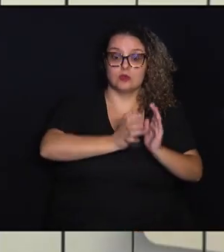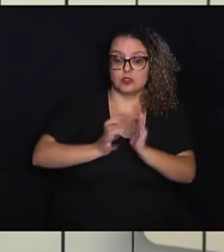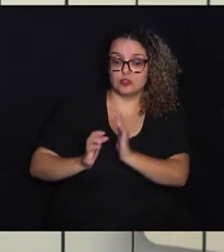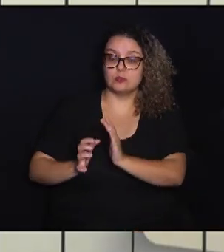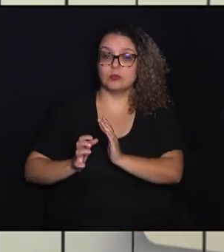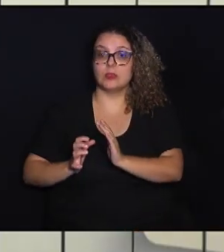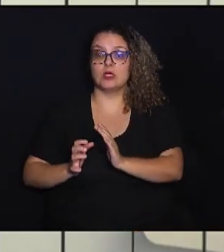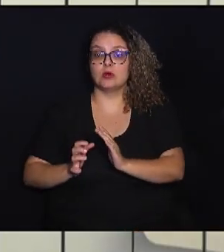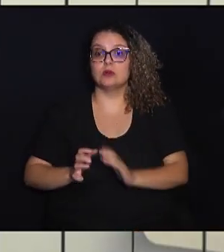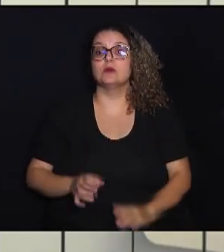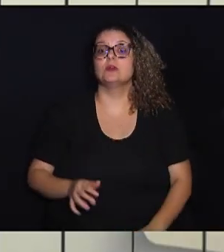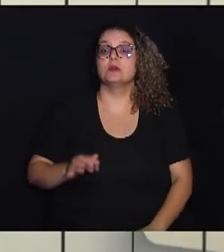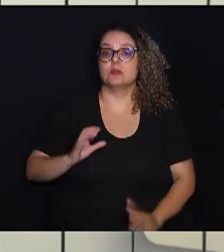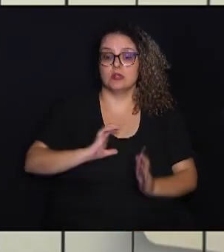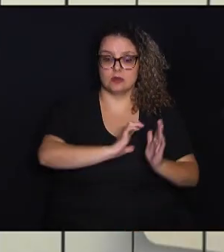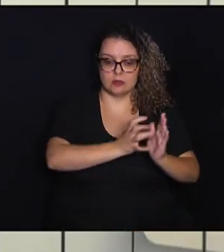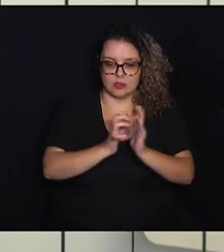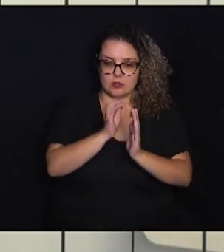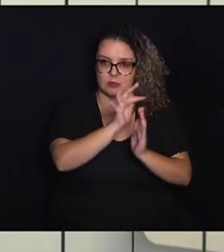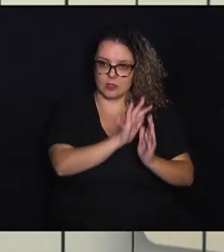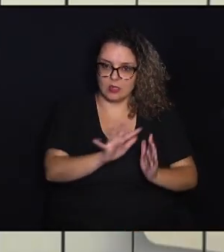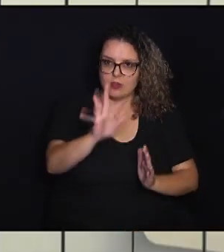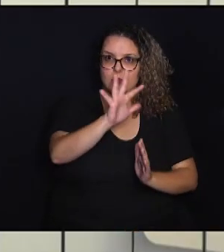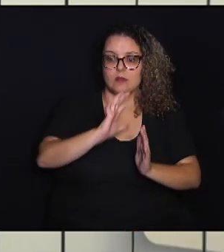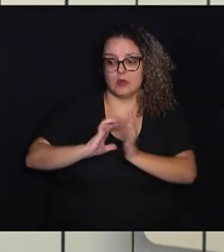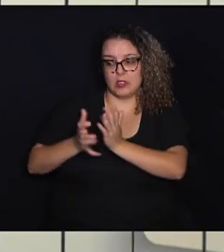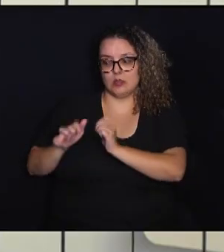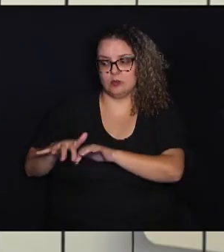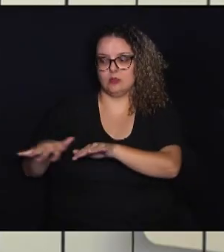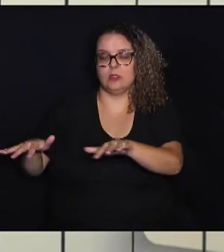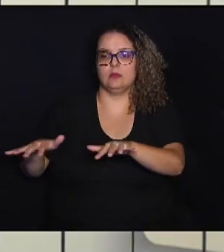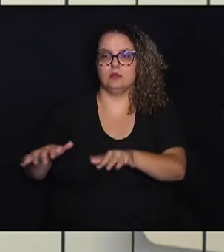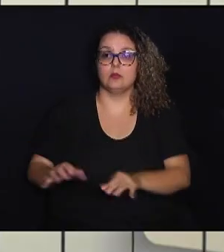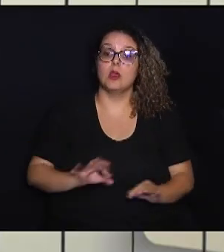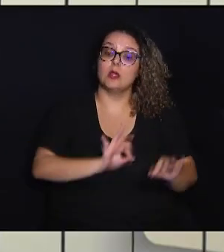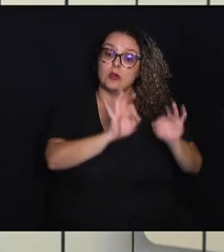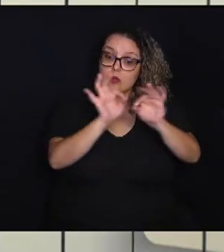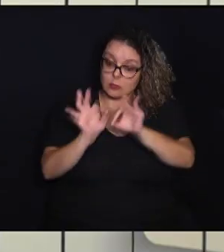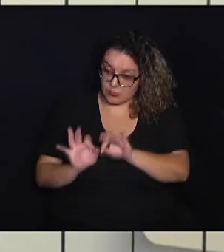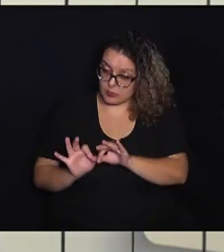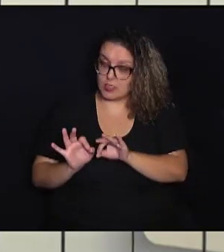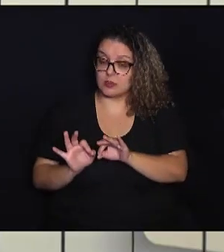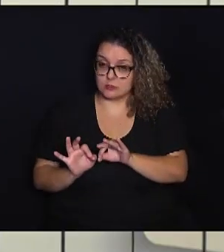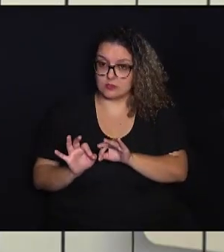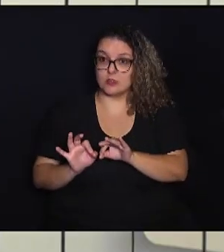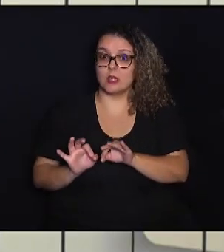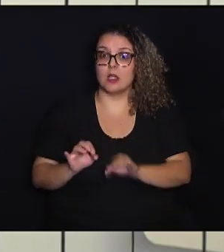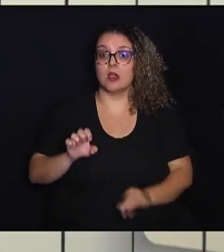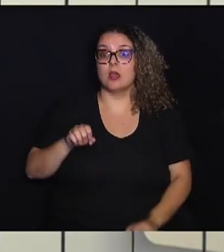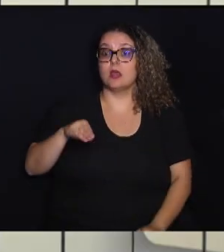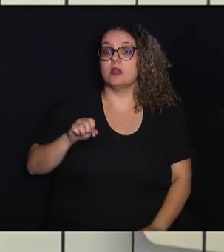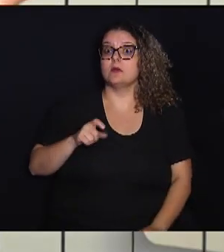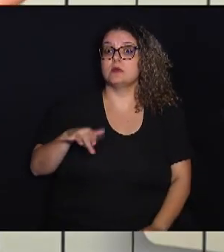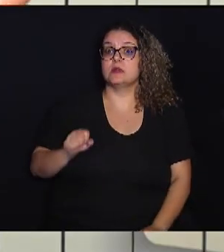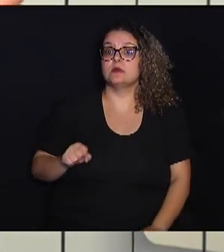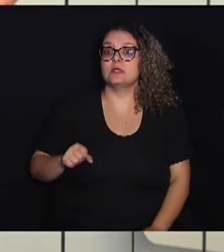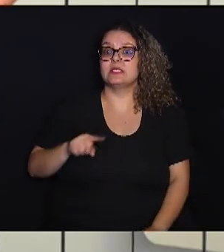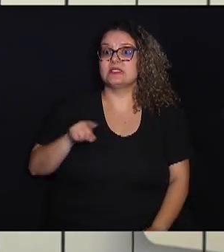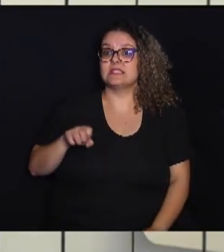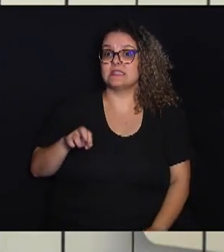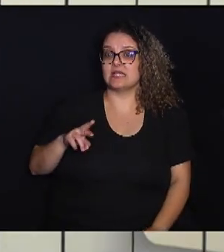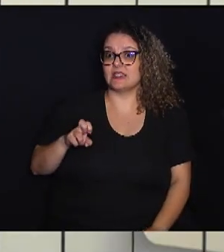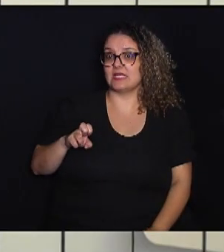políticos, das federações e das coligações para acompanharem a emissão da 0ª do Sistema